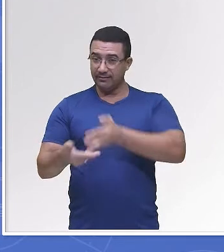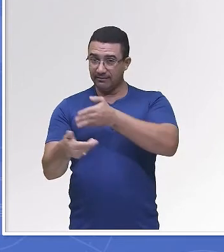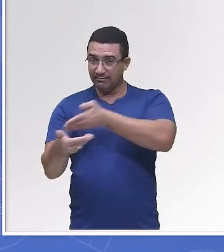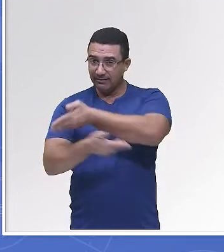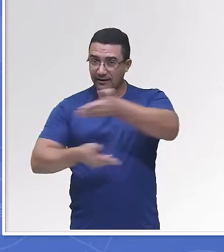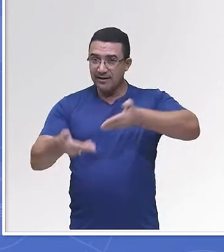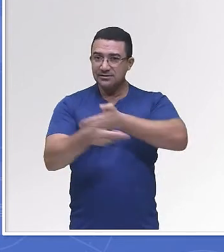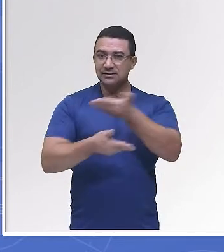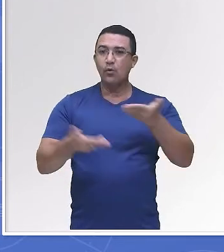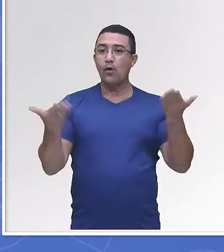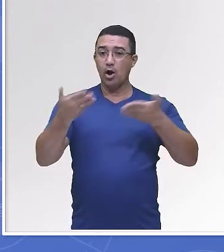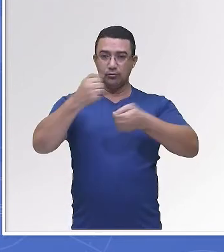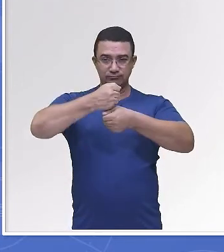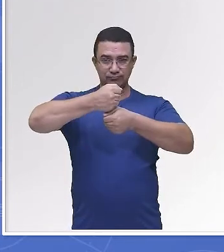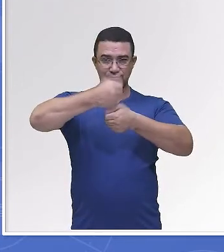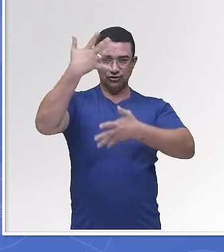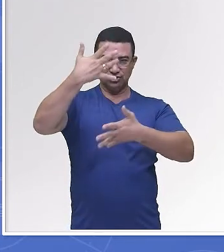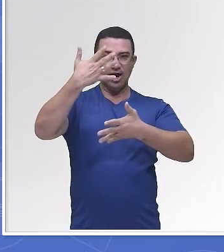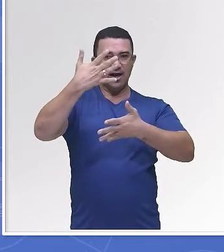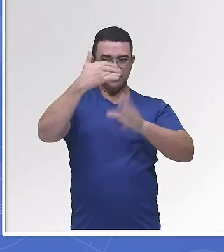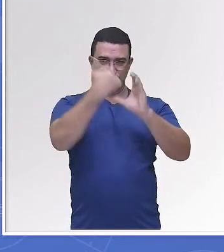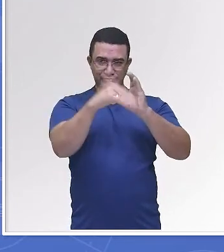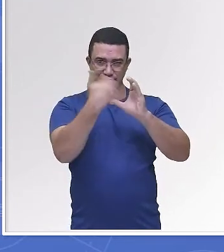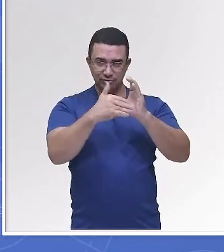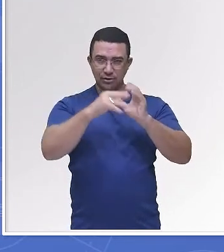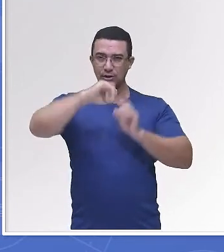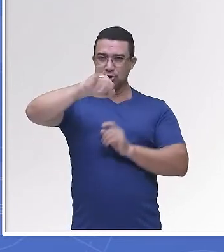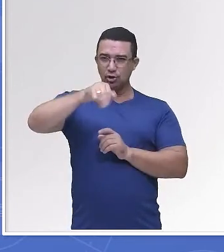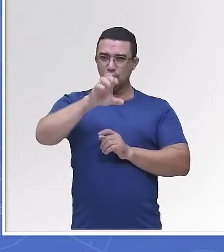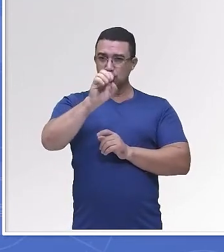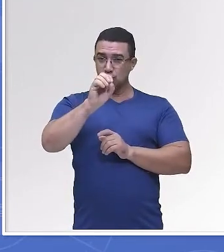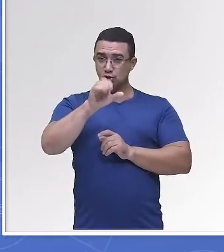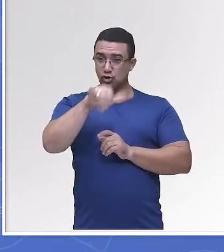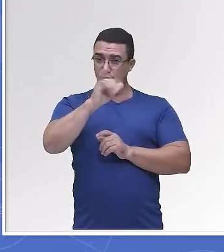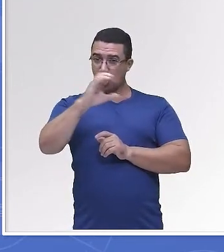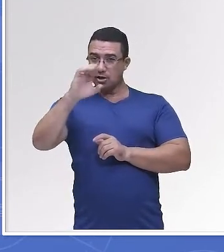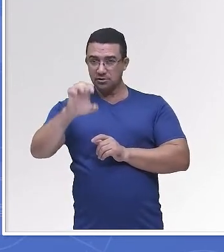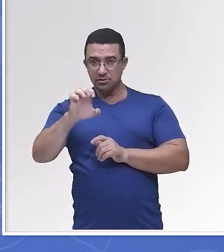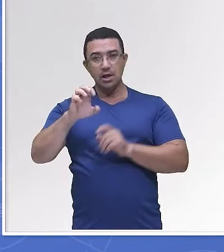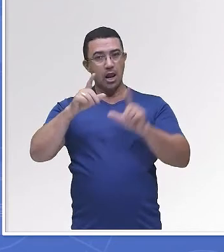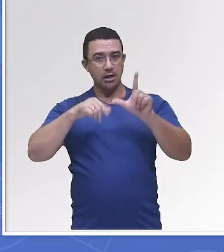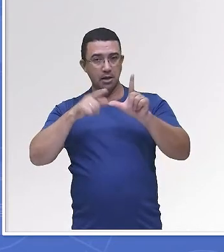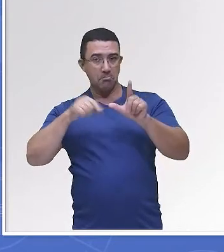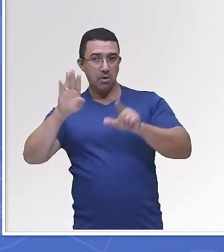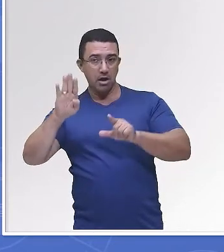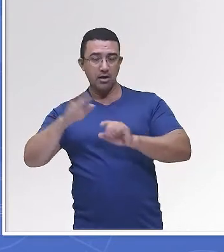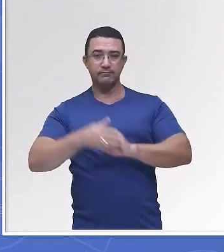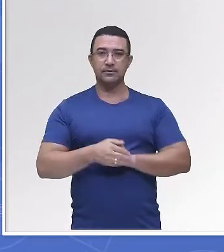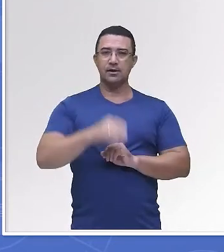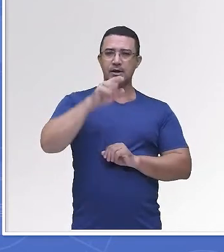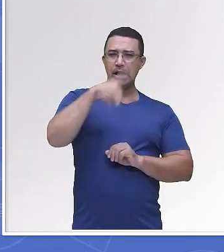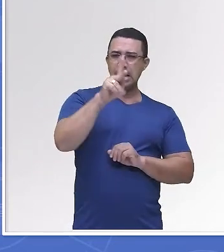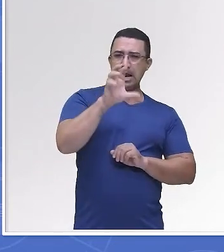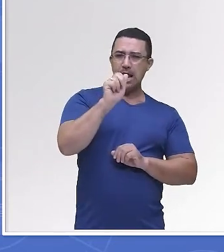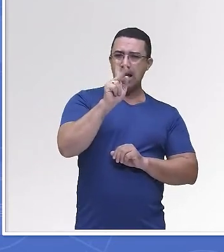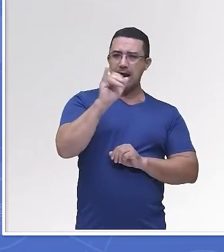nosso chat. A gente tem aqui a Joyce, minha xará, letra B, João Vitor, Karine,